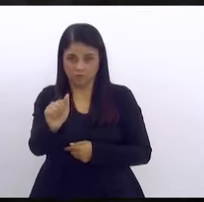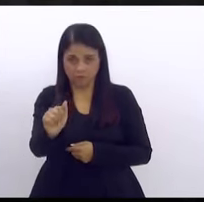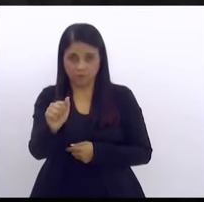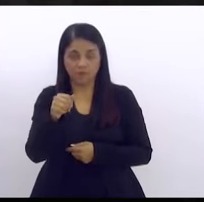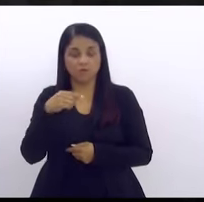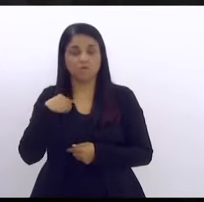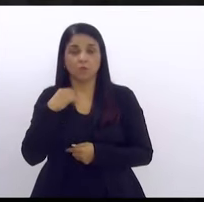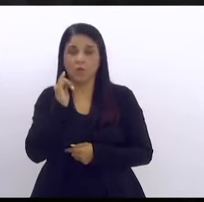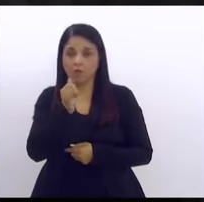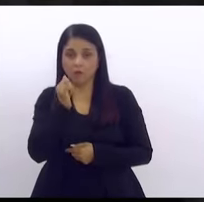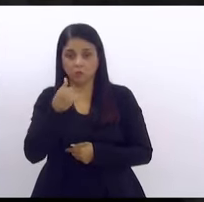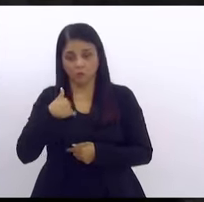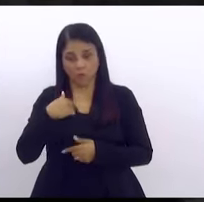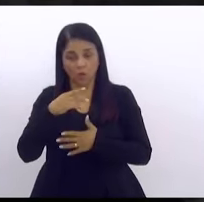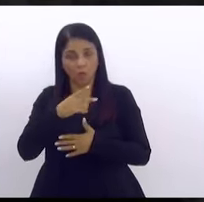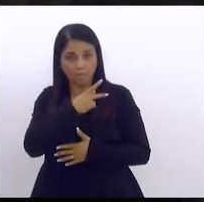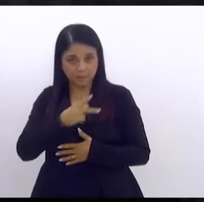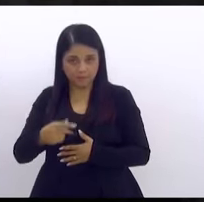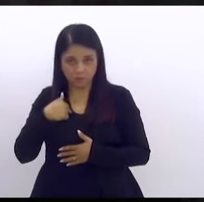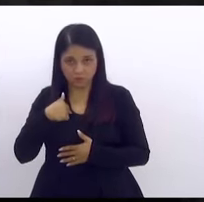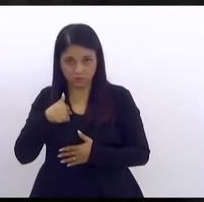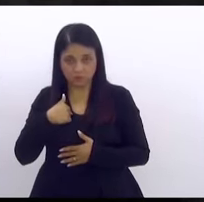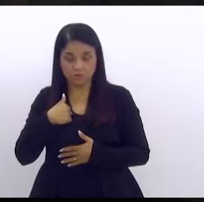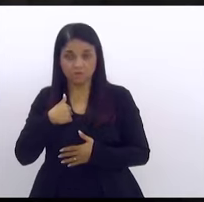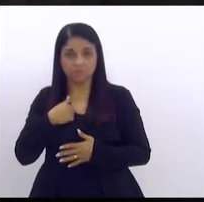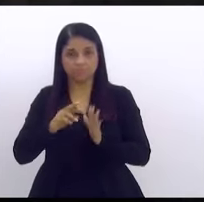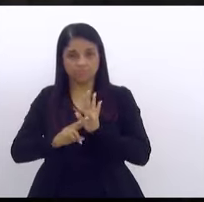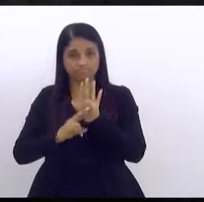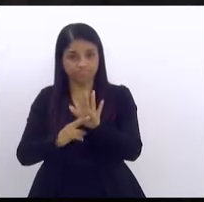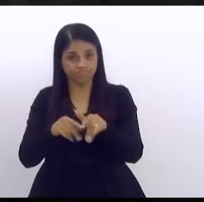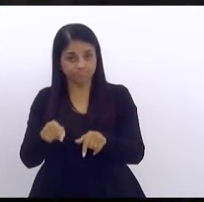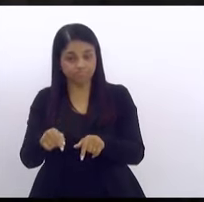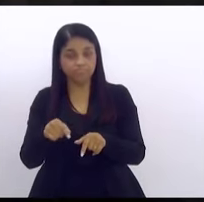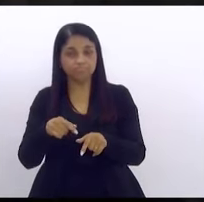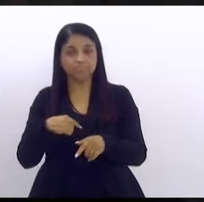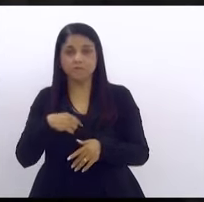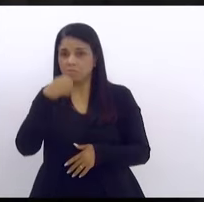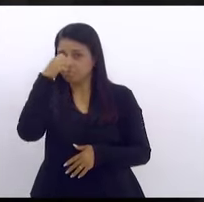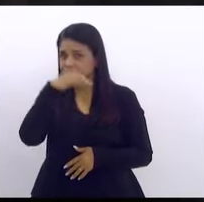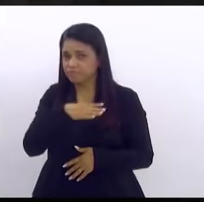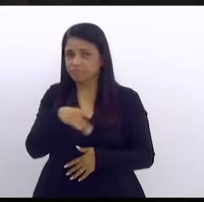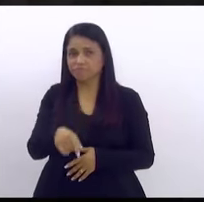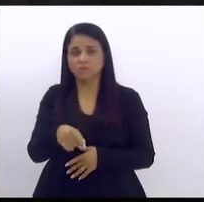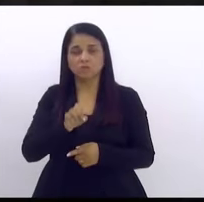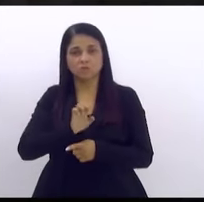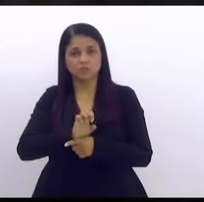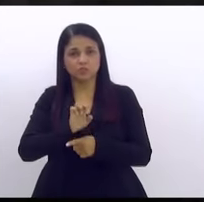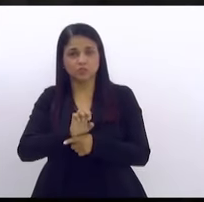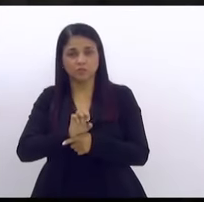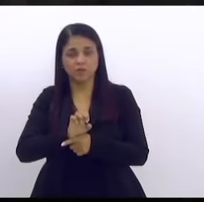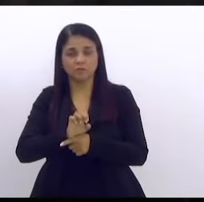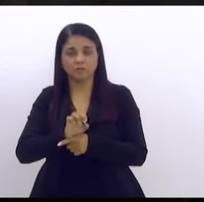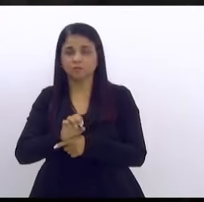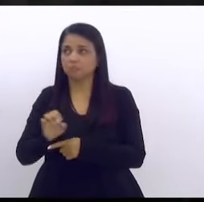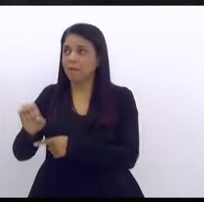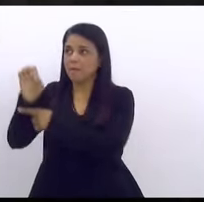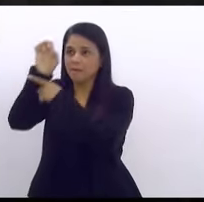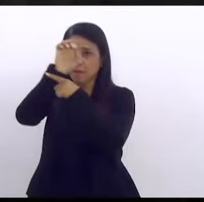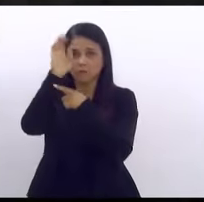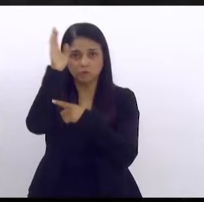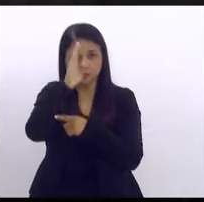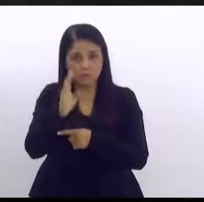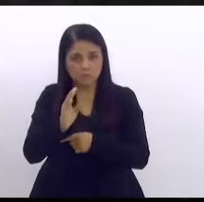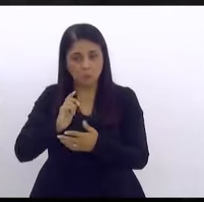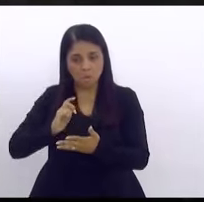presidi. Que é impossível, é uma extorsão que os estados brasileiros possam